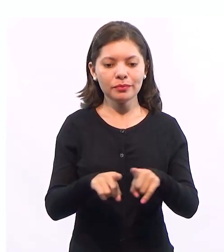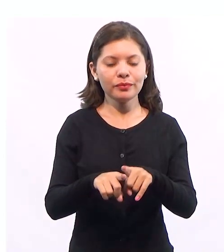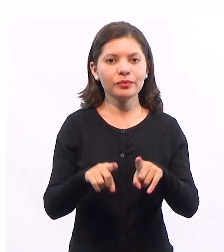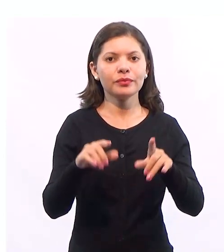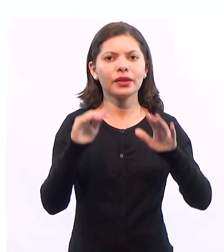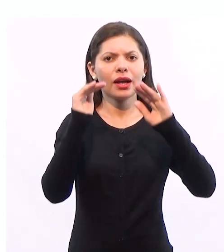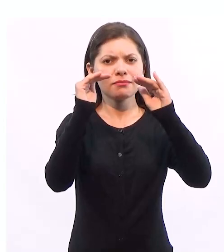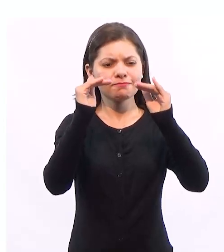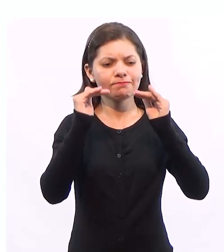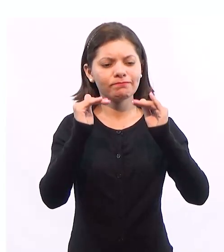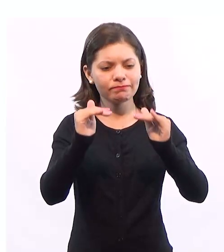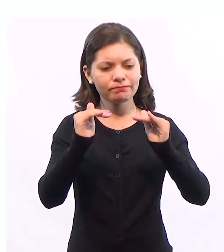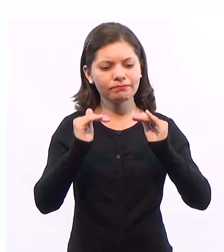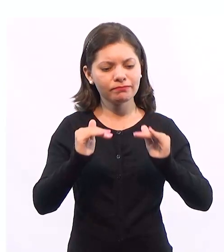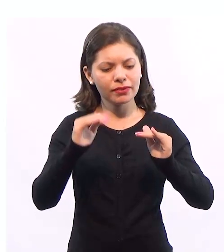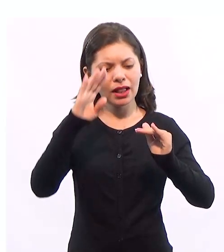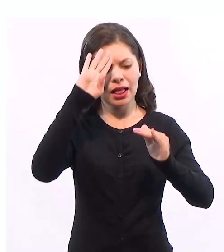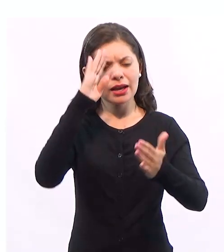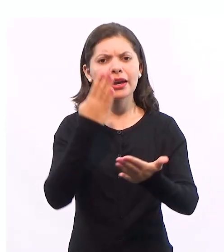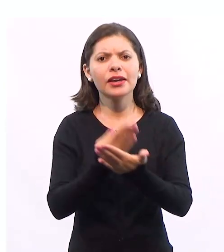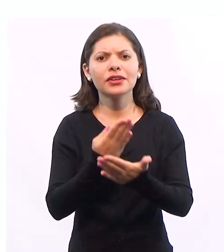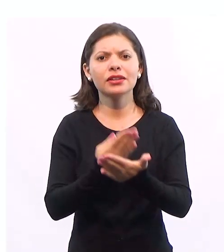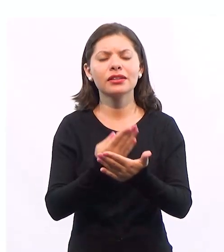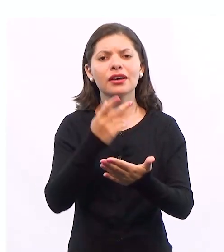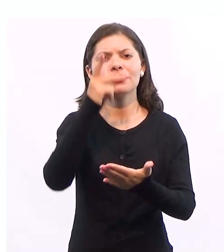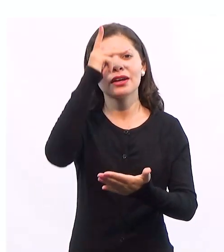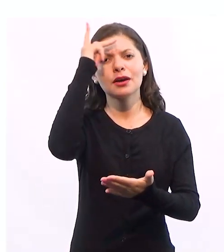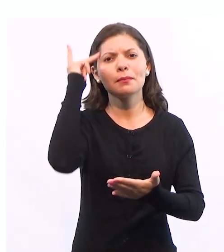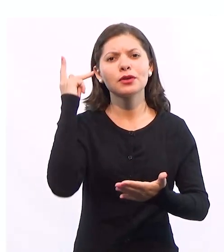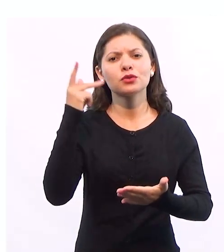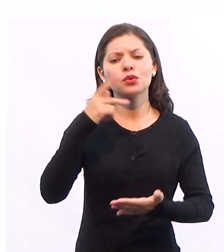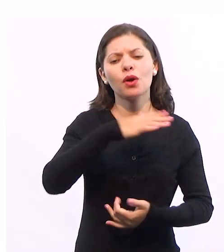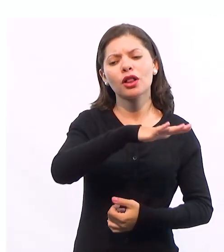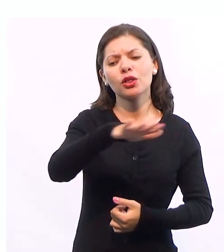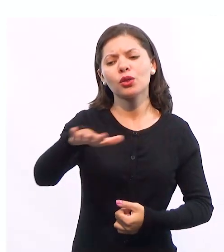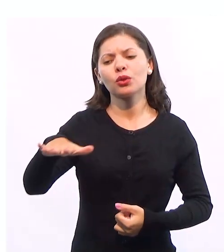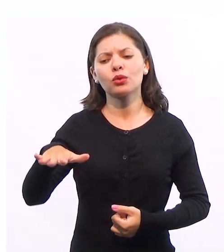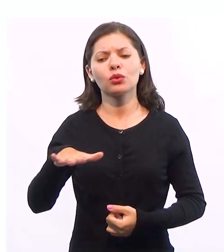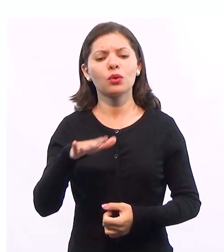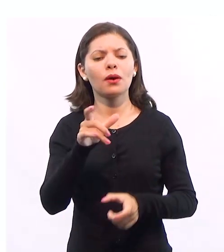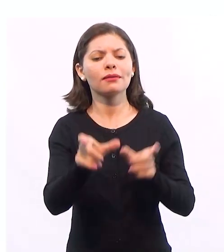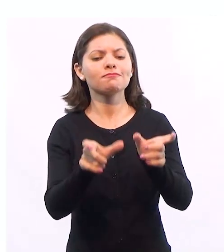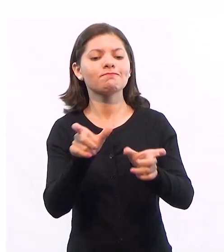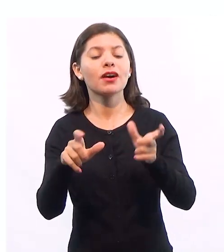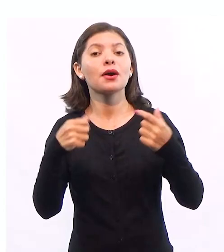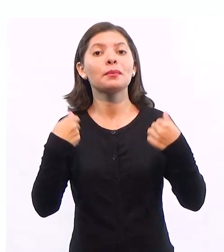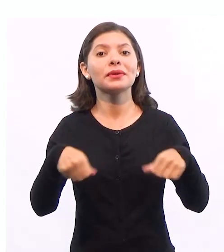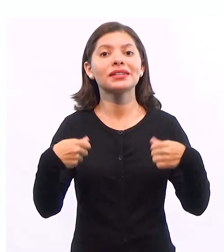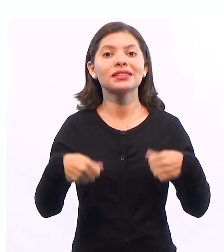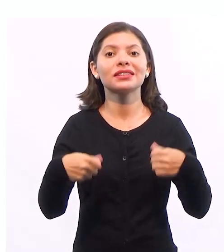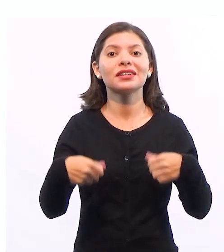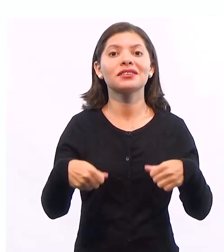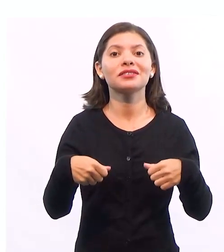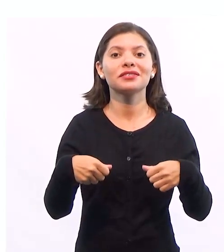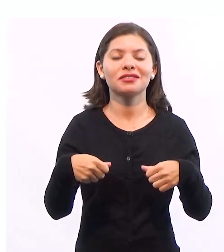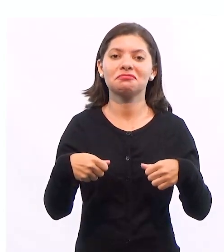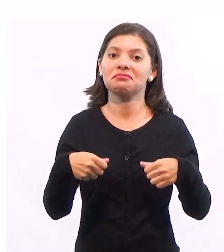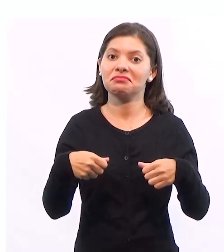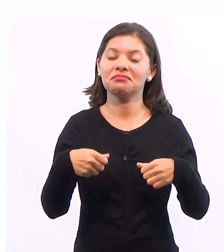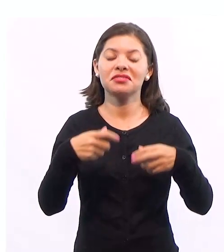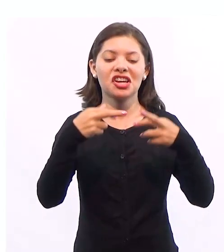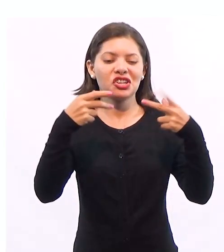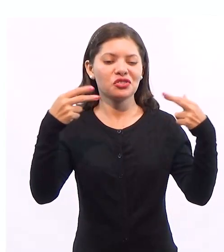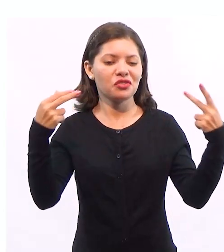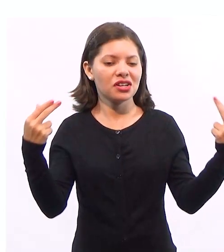ele acreditava que as pessoas, né, o ser humano, ele tinha necessidades e ele só conseguiria subir para